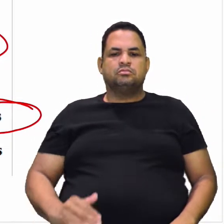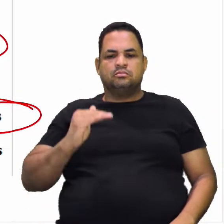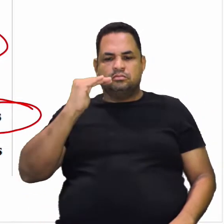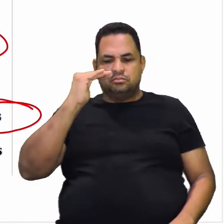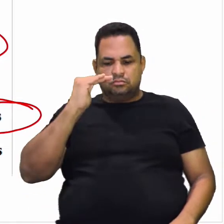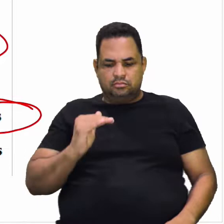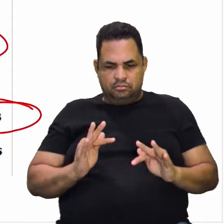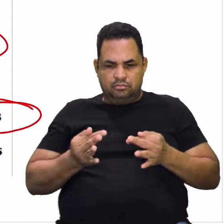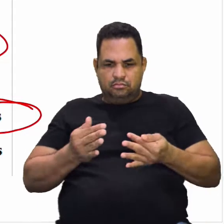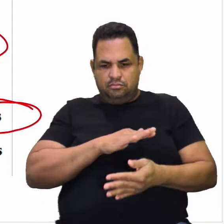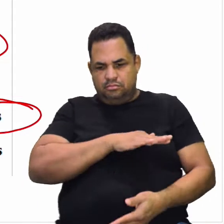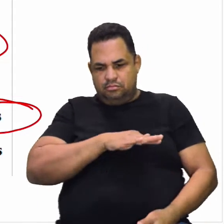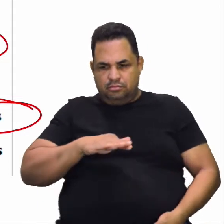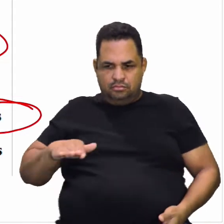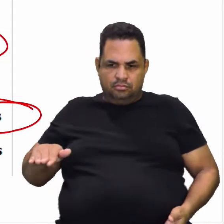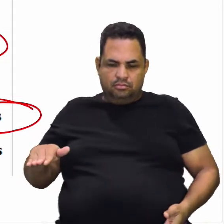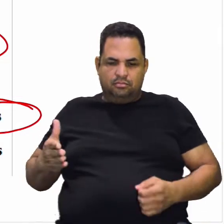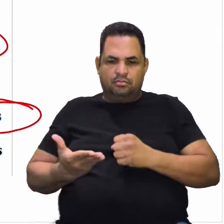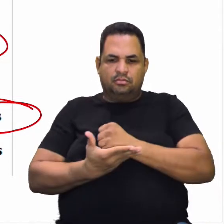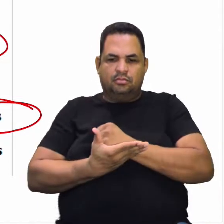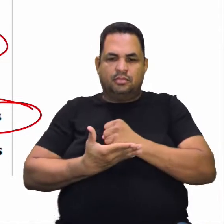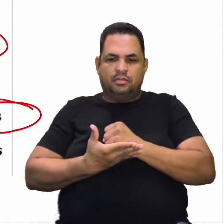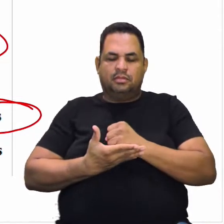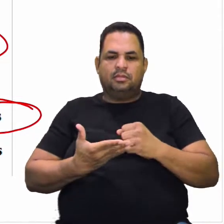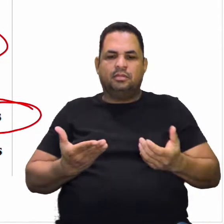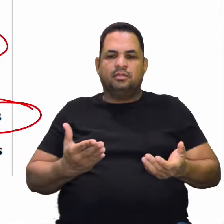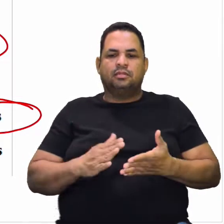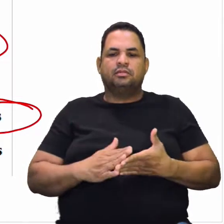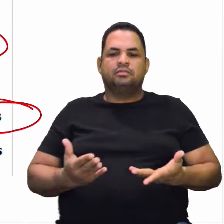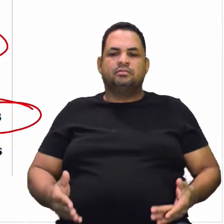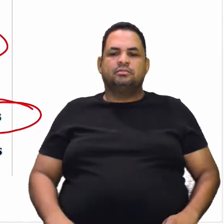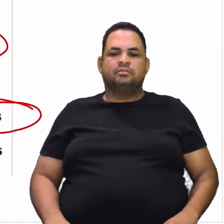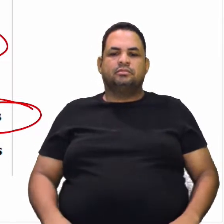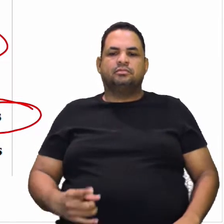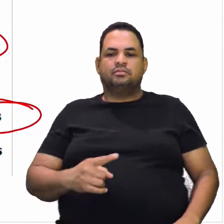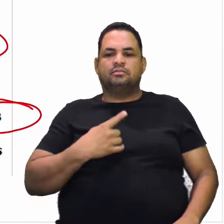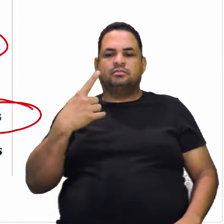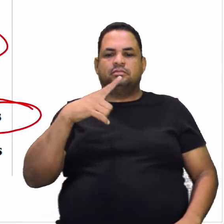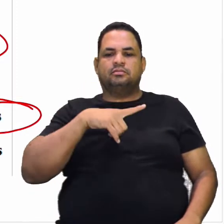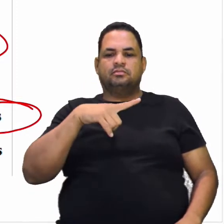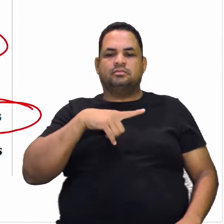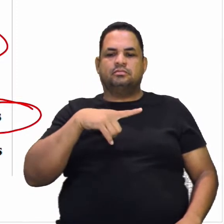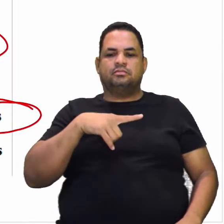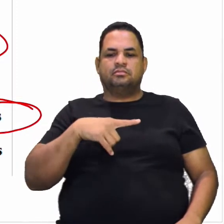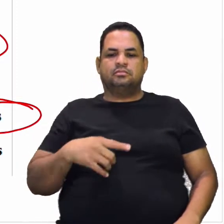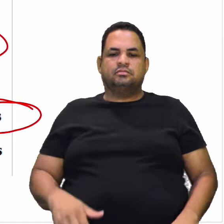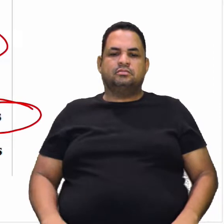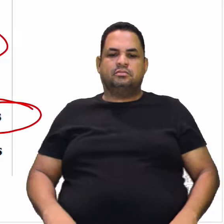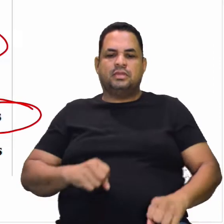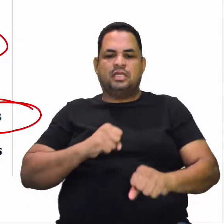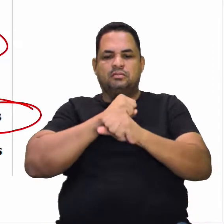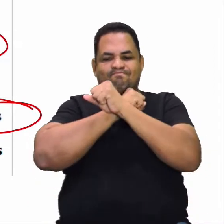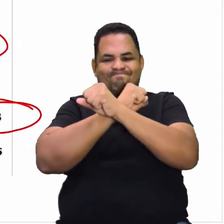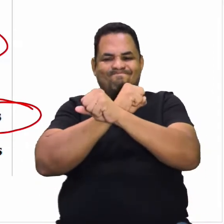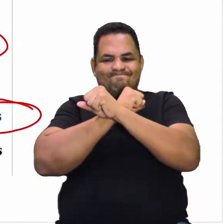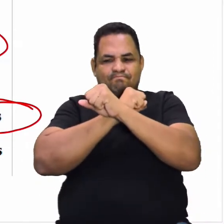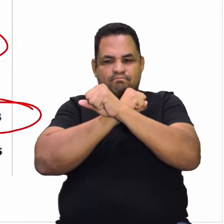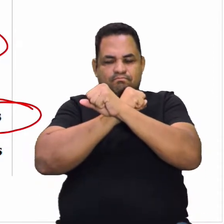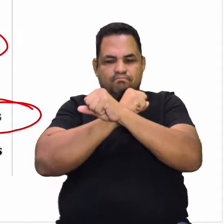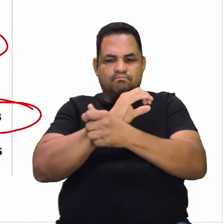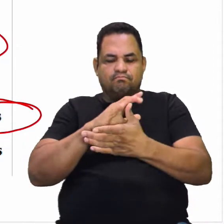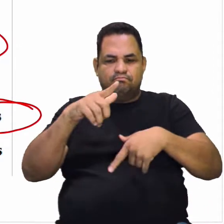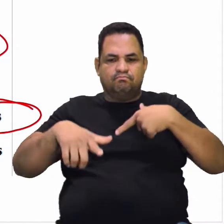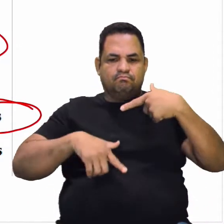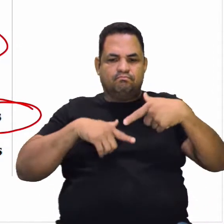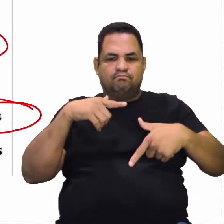último, não menos importante, mas por último, nós tínhamos os escravos, que